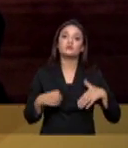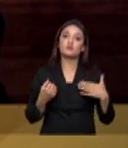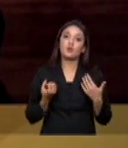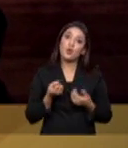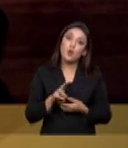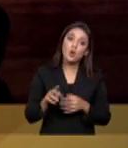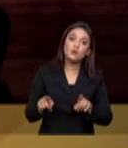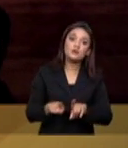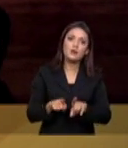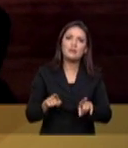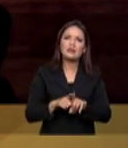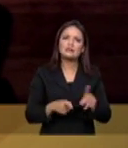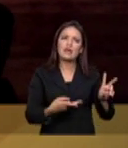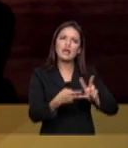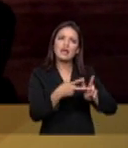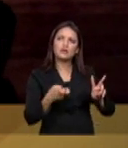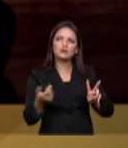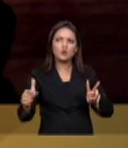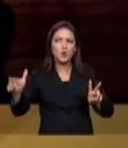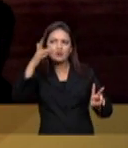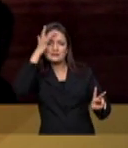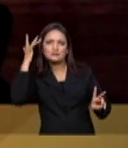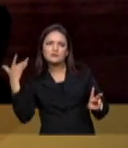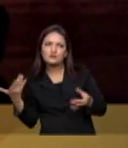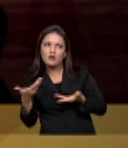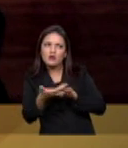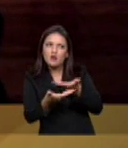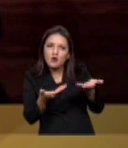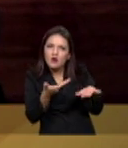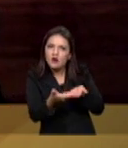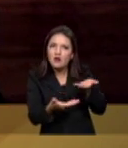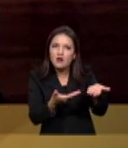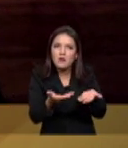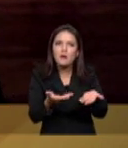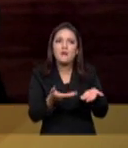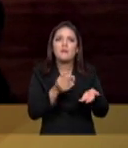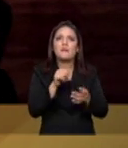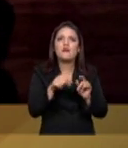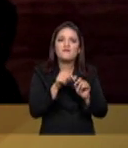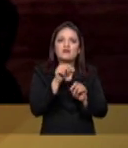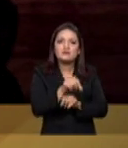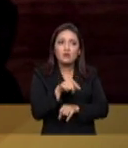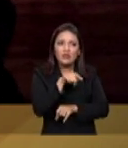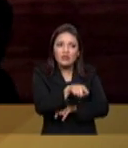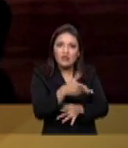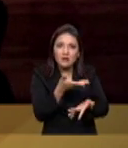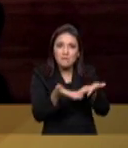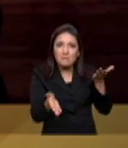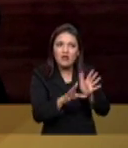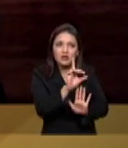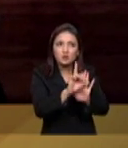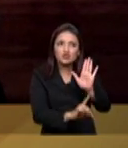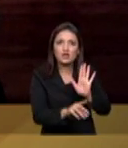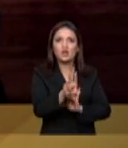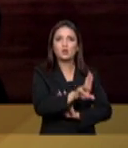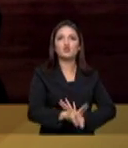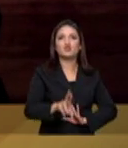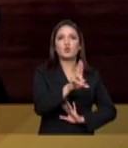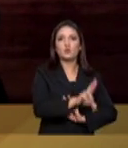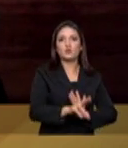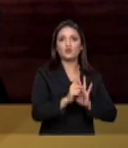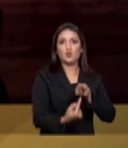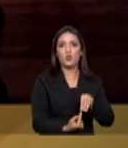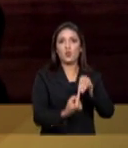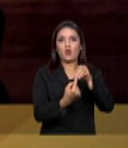Atos negociais com os índios felizes a condição de usufrutuário exclusivos da